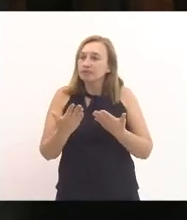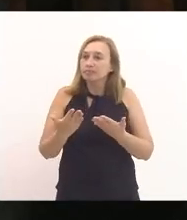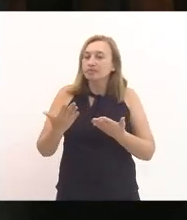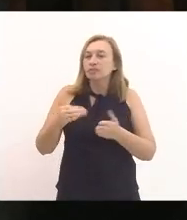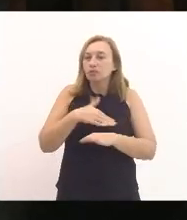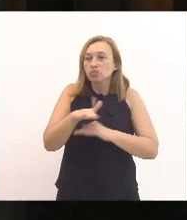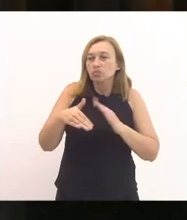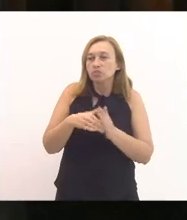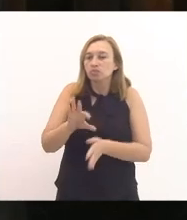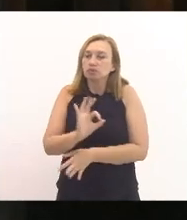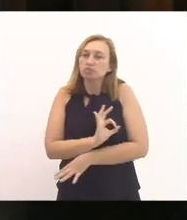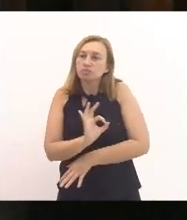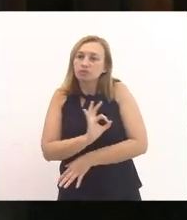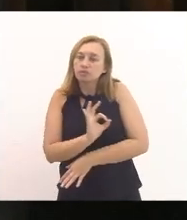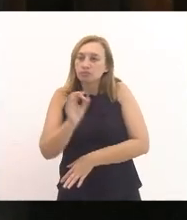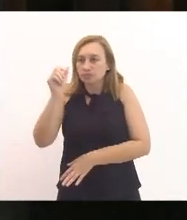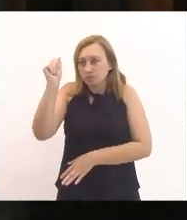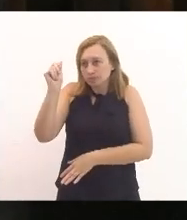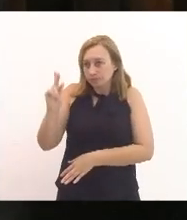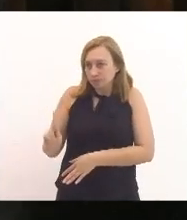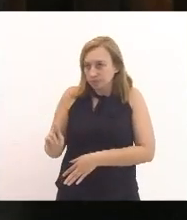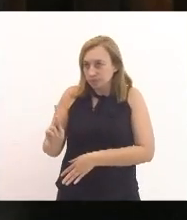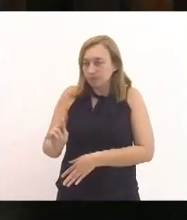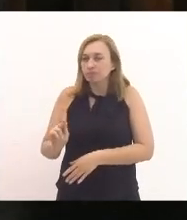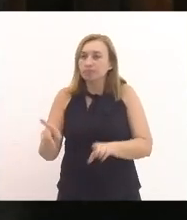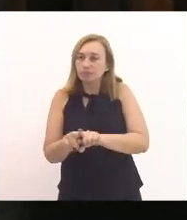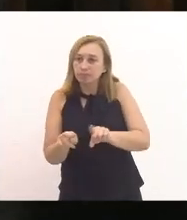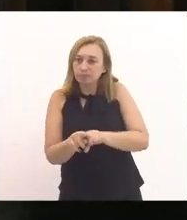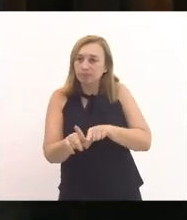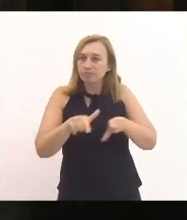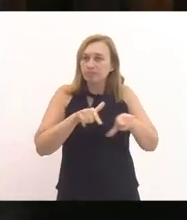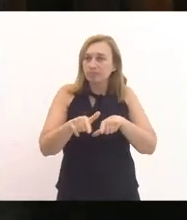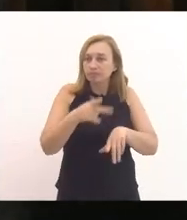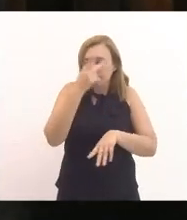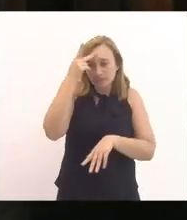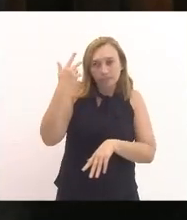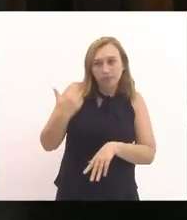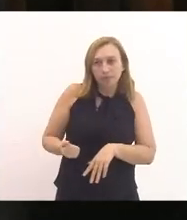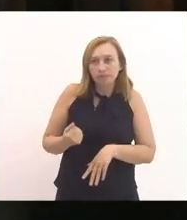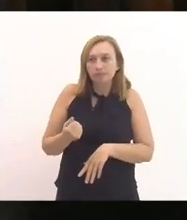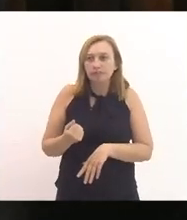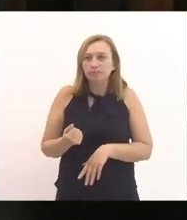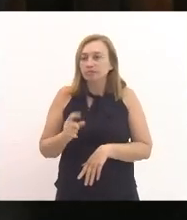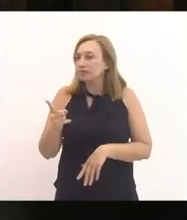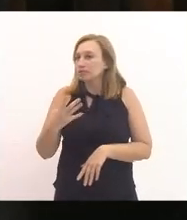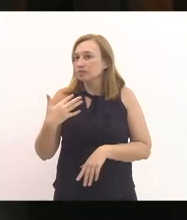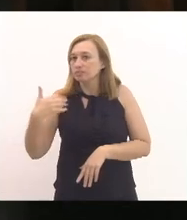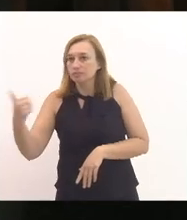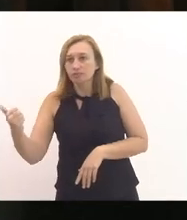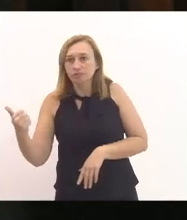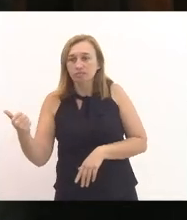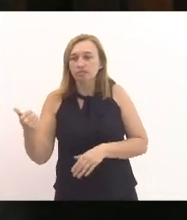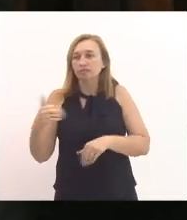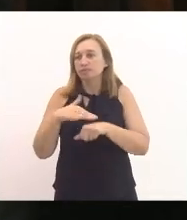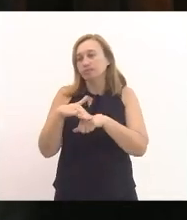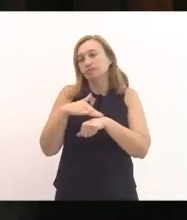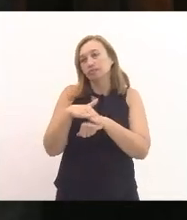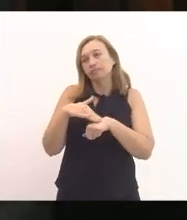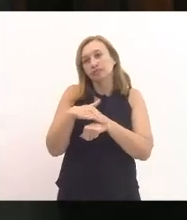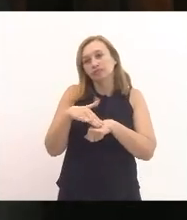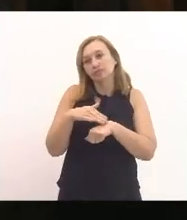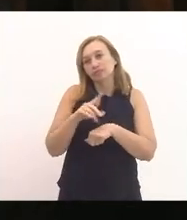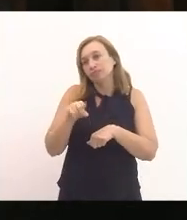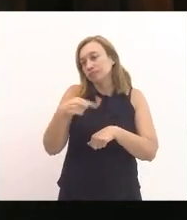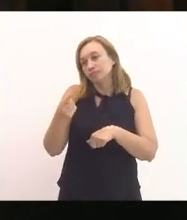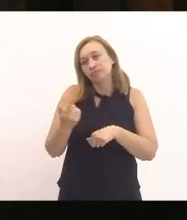todos os policiais que estavam Aposentados e em atividade e as pensionistas Mas a gente não foi nem chamado né amor para gente conversar até faz ela